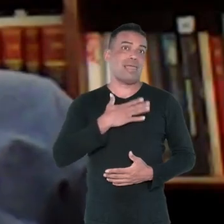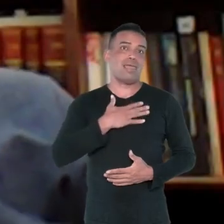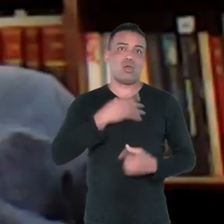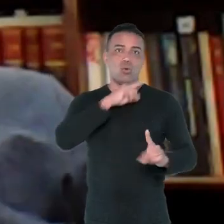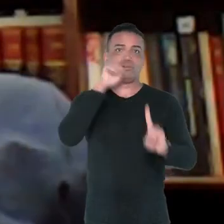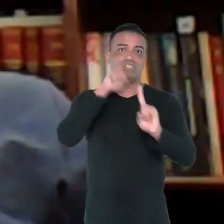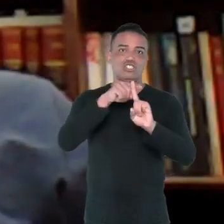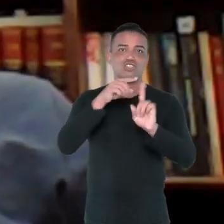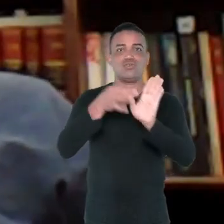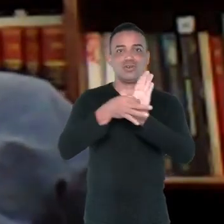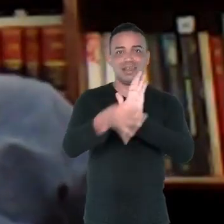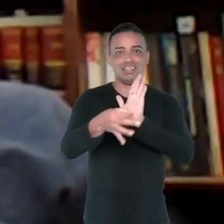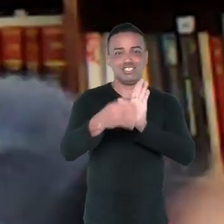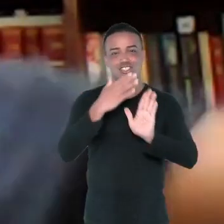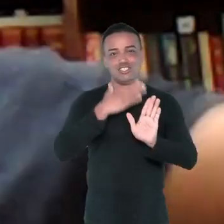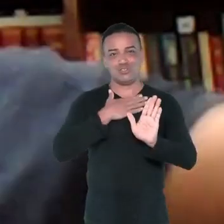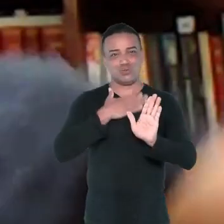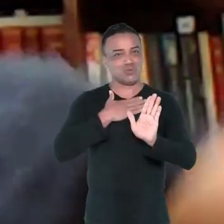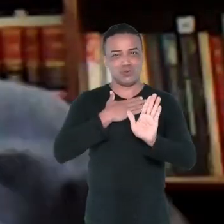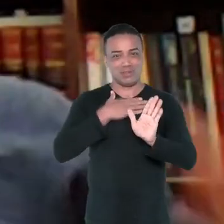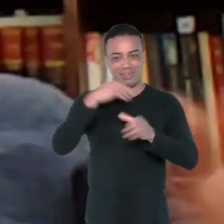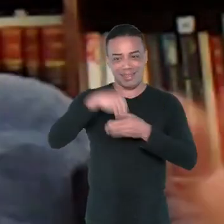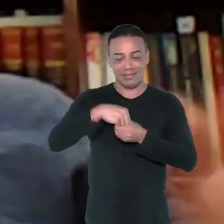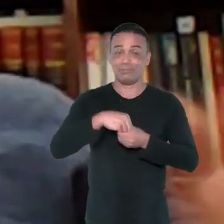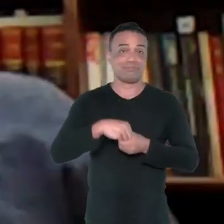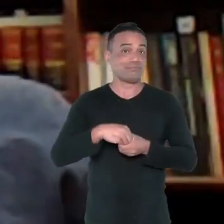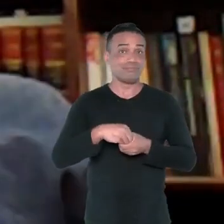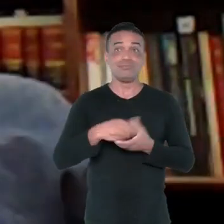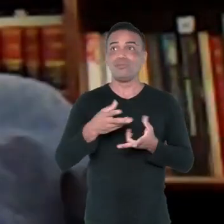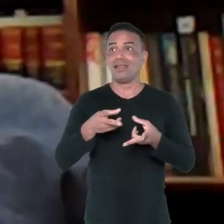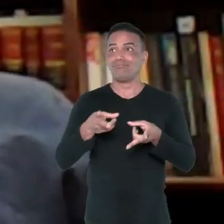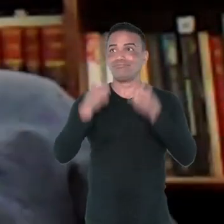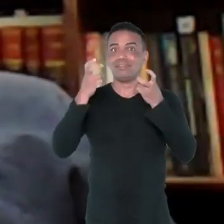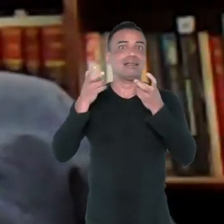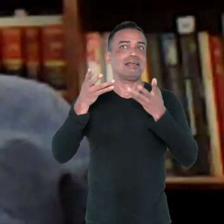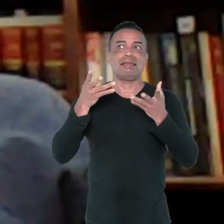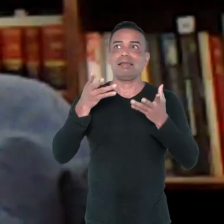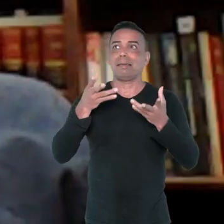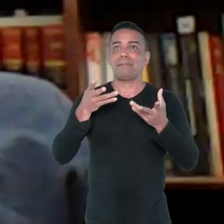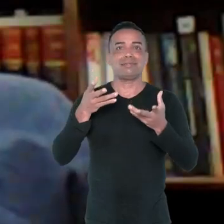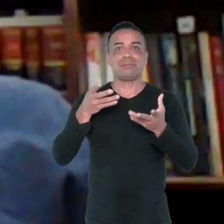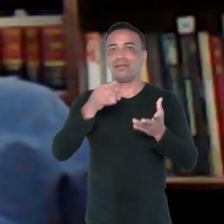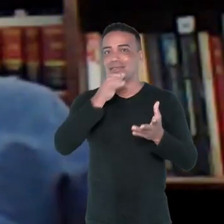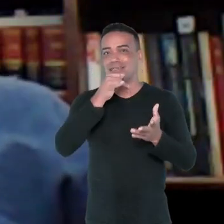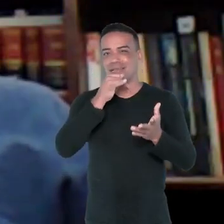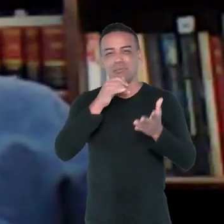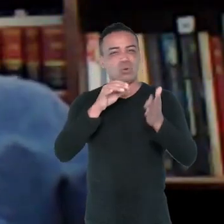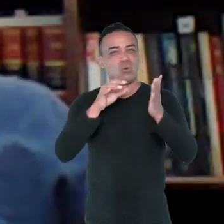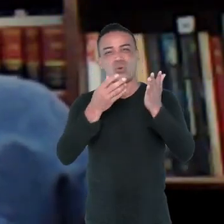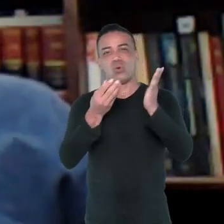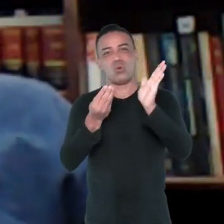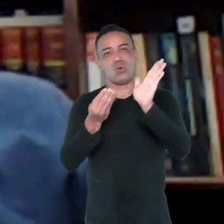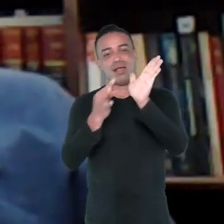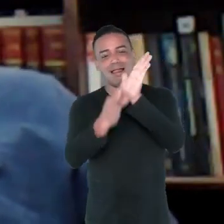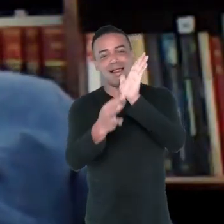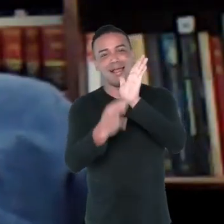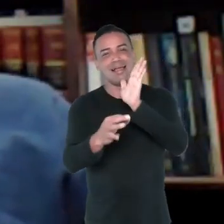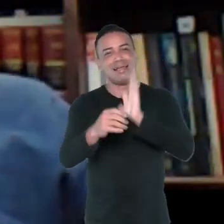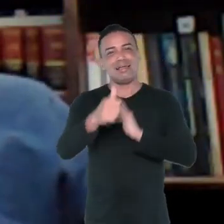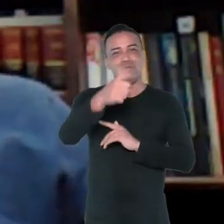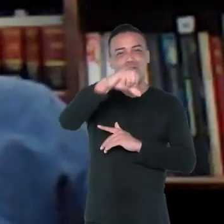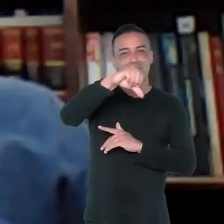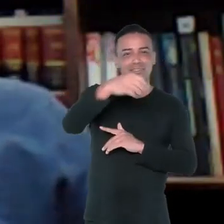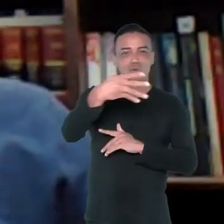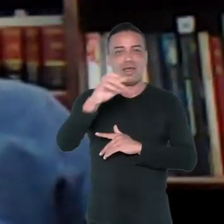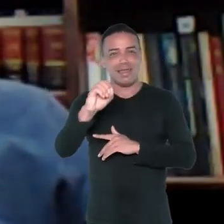crítico. O meu objetivo como crítico é resgatar uma coisa chamada crítica de rodapé, que surgiu na década de 40,